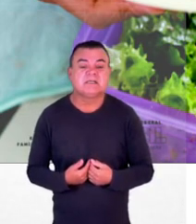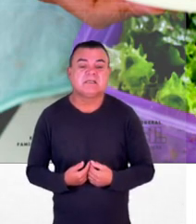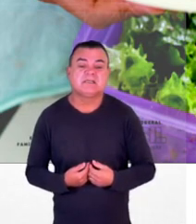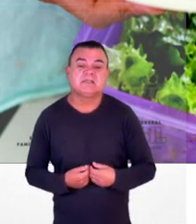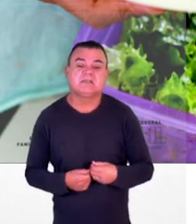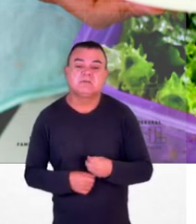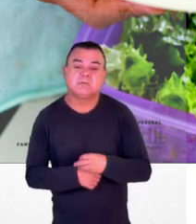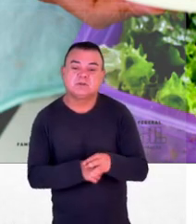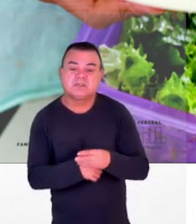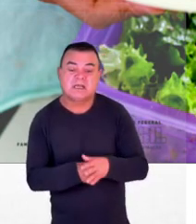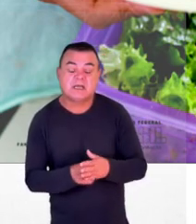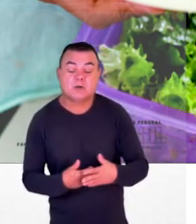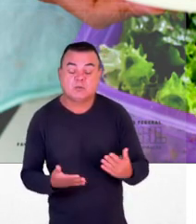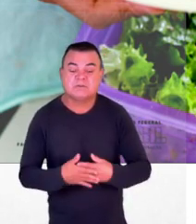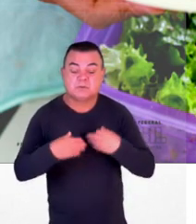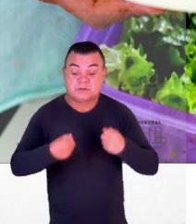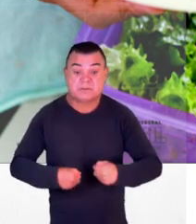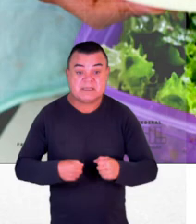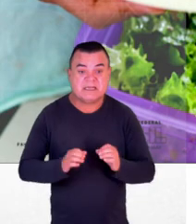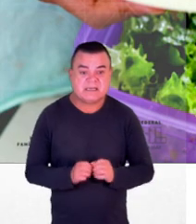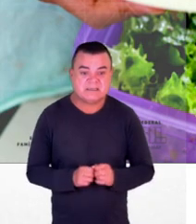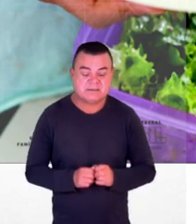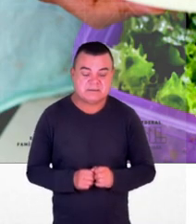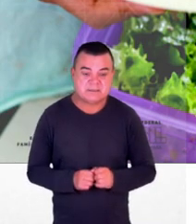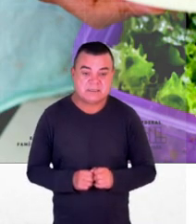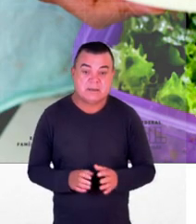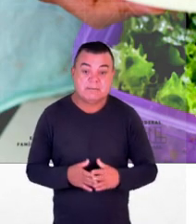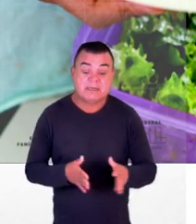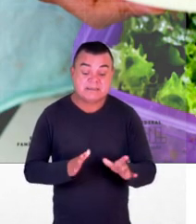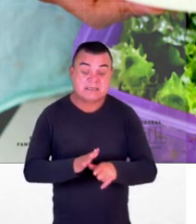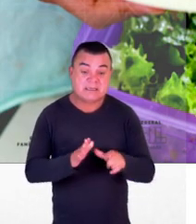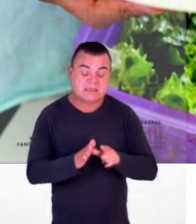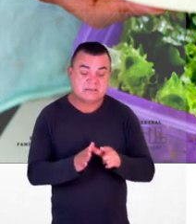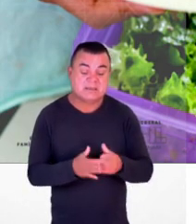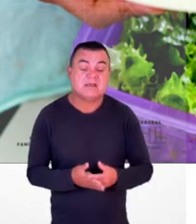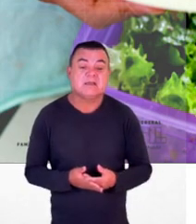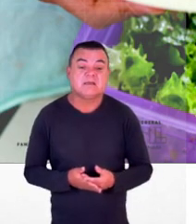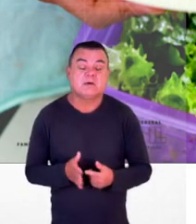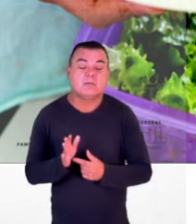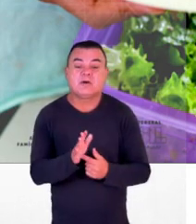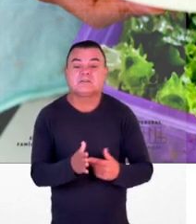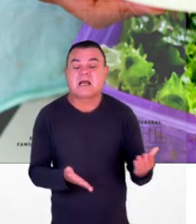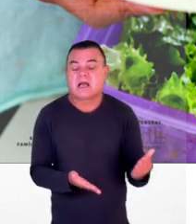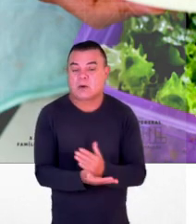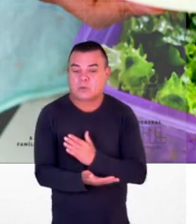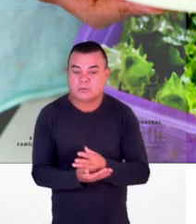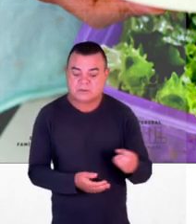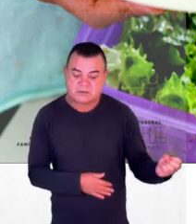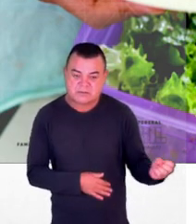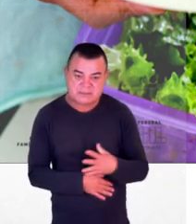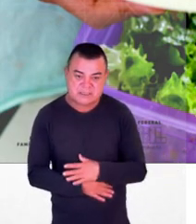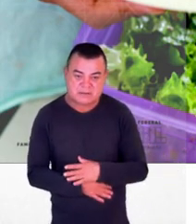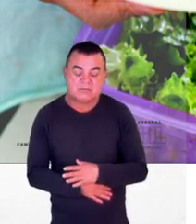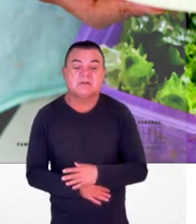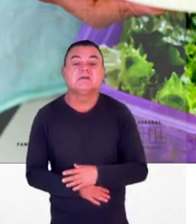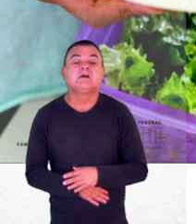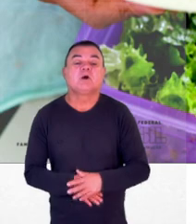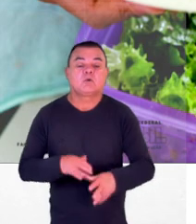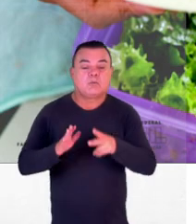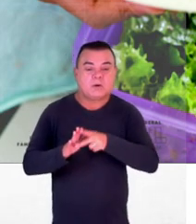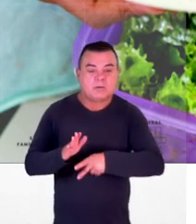entrada olhando para o plano mas antes disso trago aqui algumas das inovações né então além dos programas da retomada